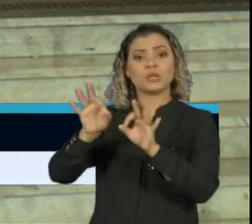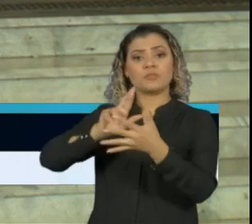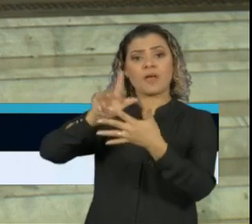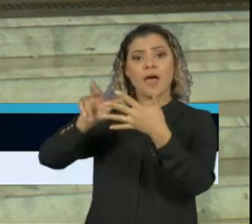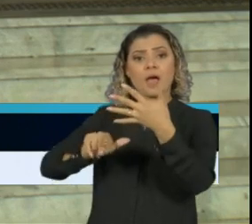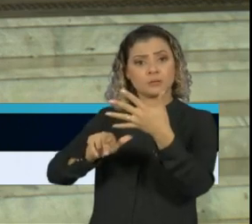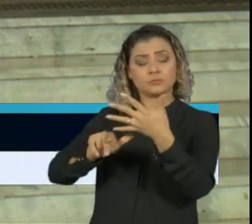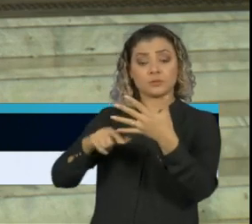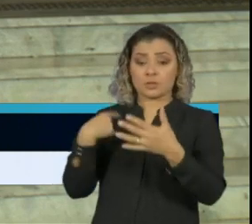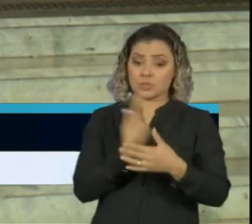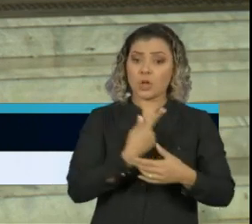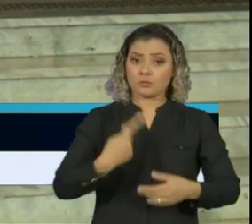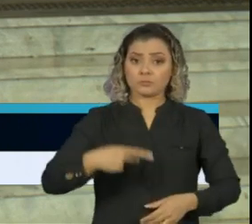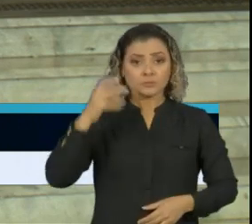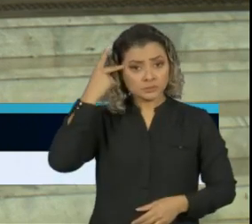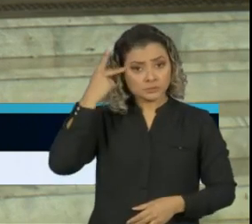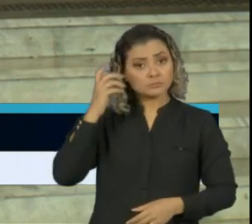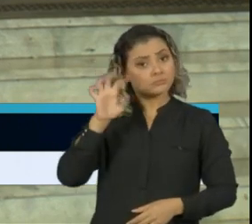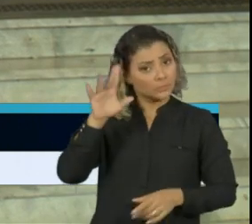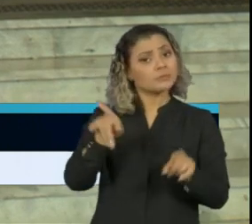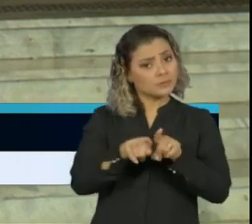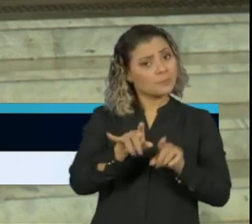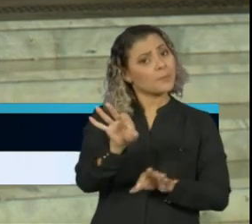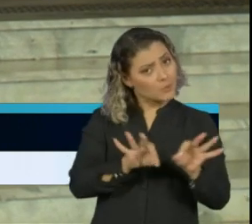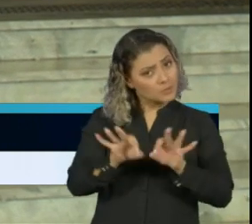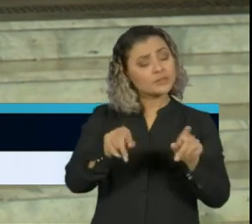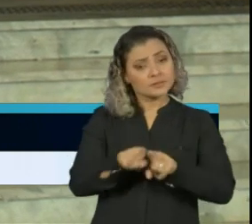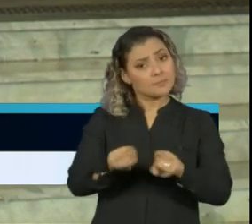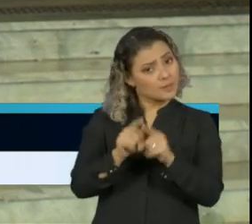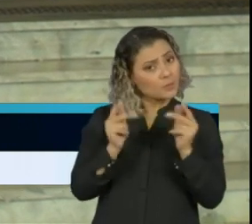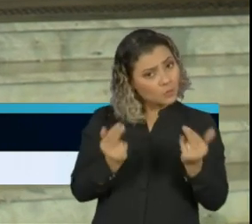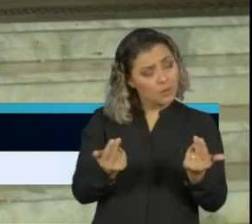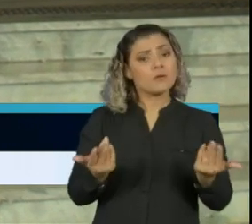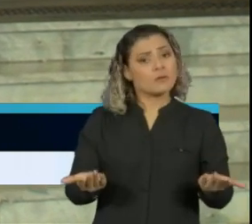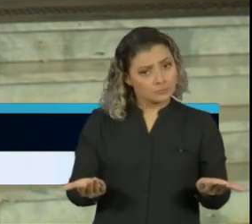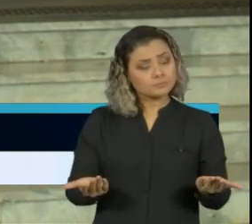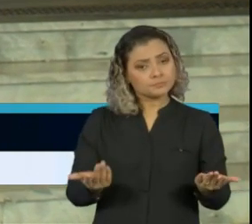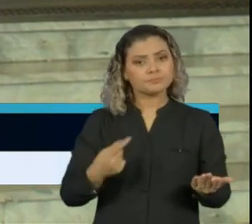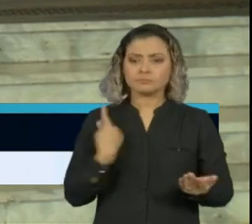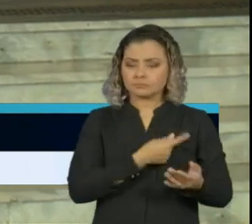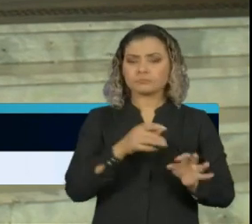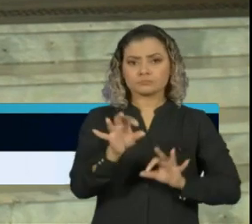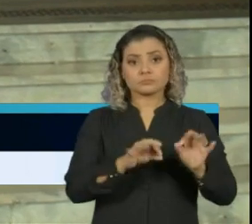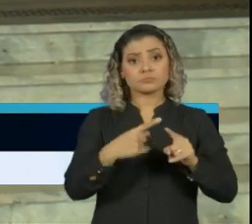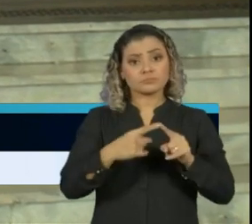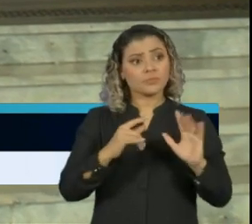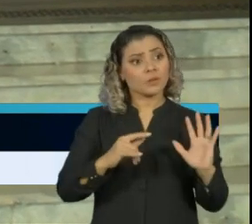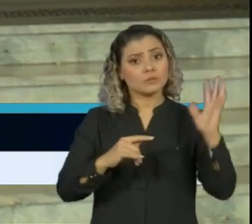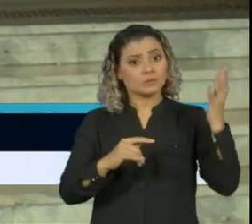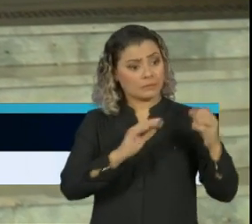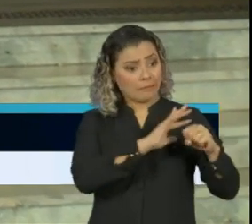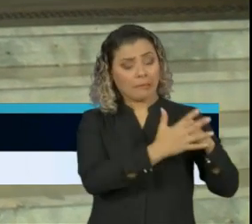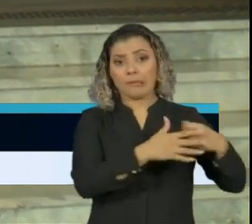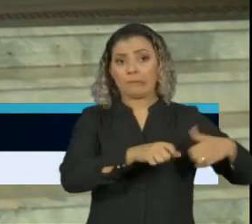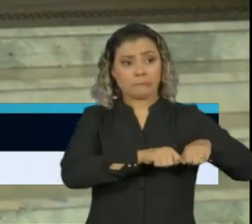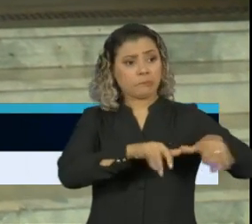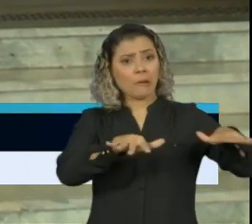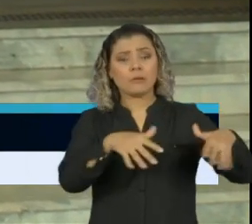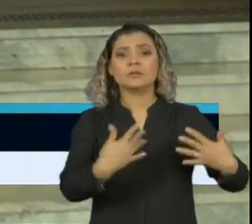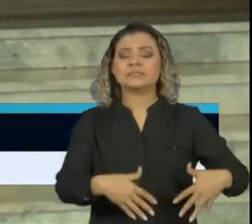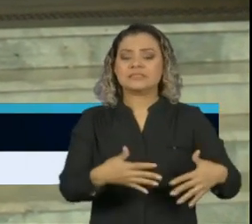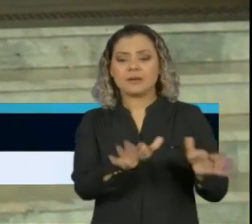E claro que o governo do Estado de São Paulo não poderia ter um plano depois das coisas acontecidas. Este